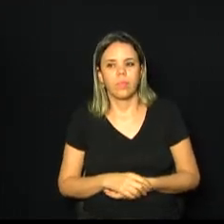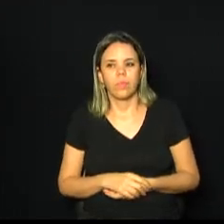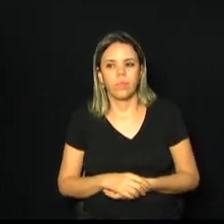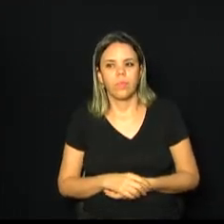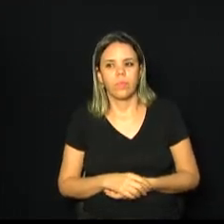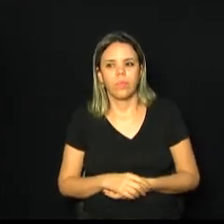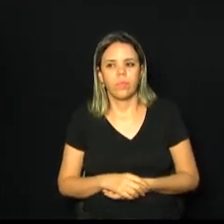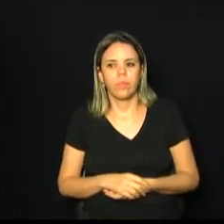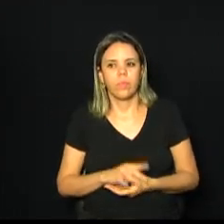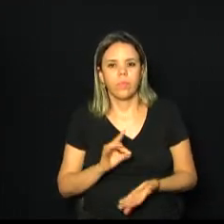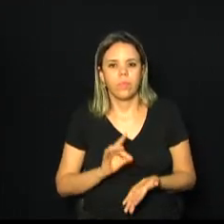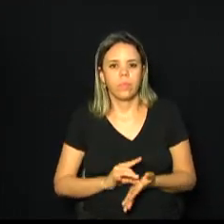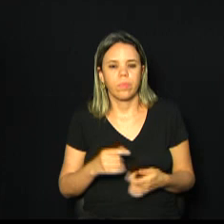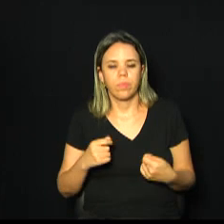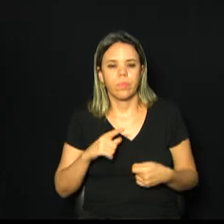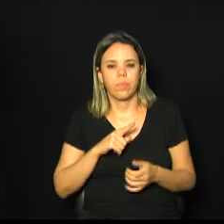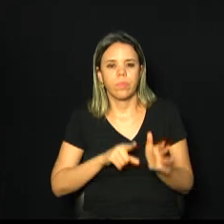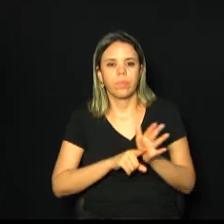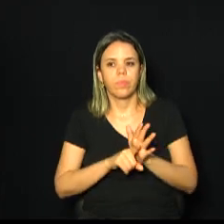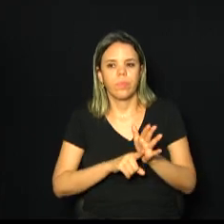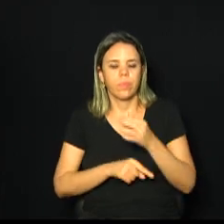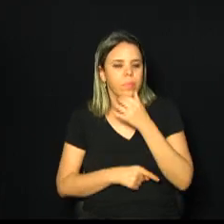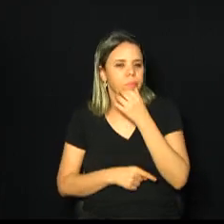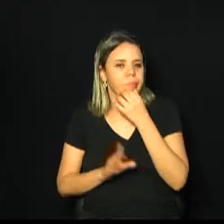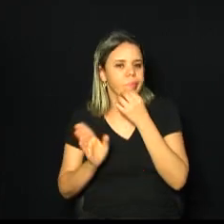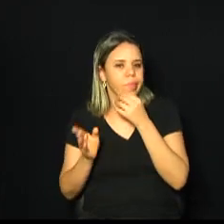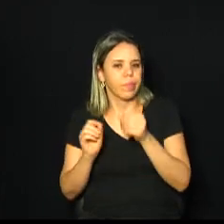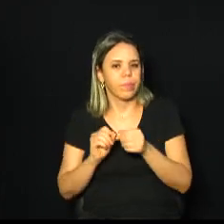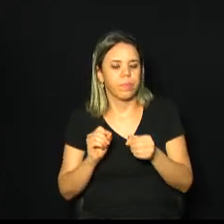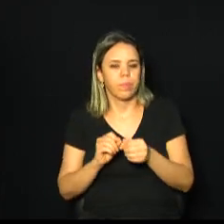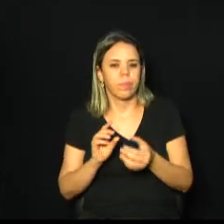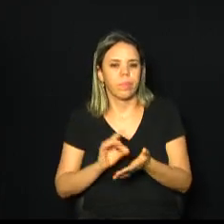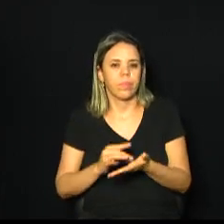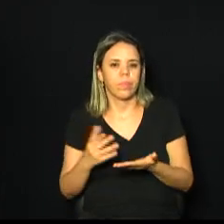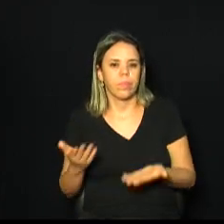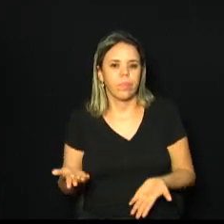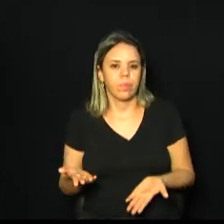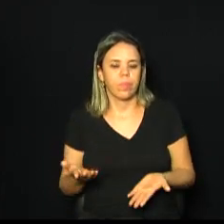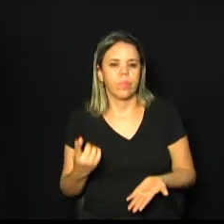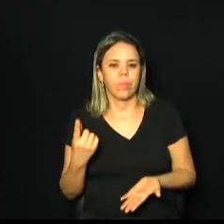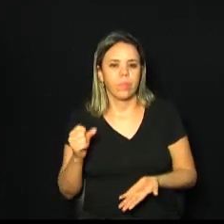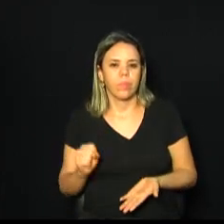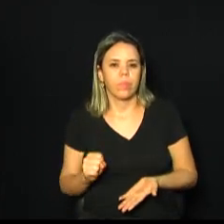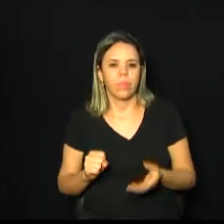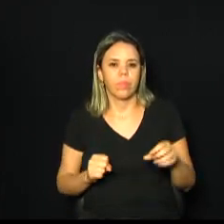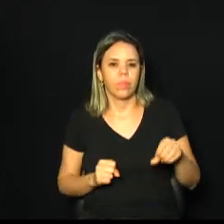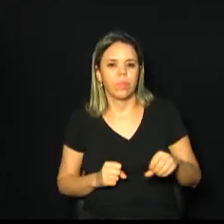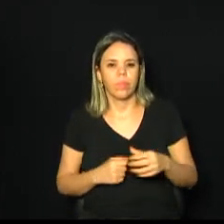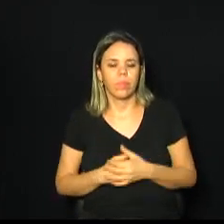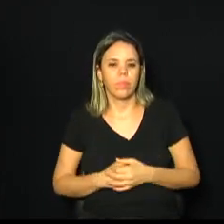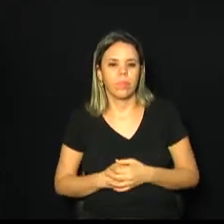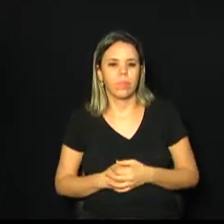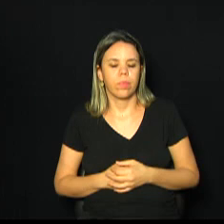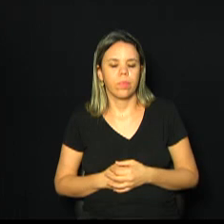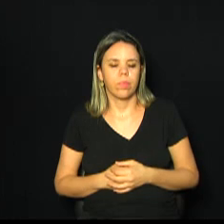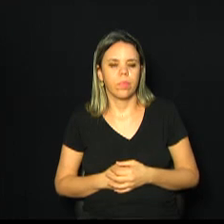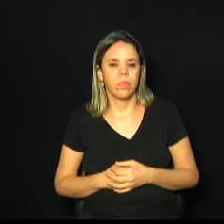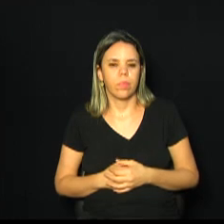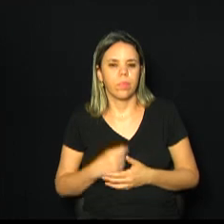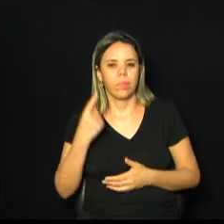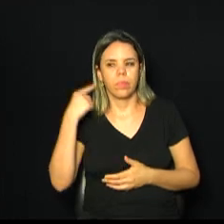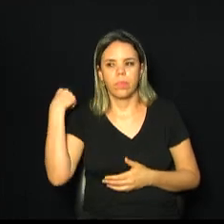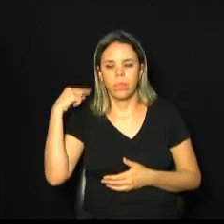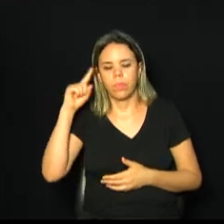Caso concreto, nós temos aí um estudo já realizado, que até 18/9, foi um dia que nós